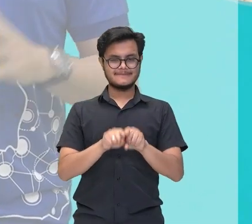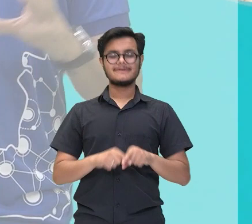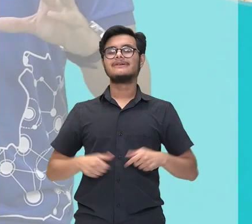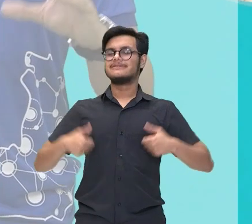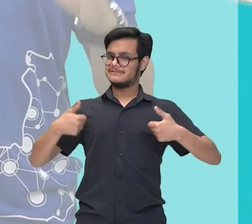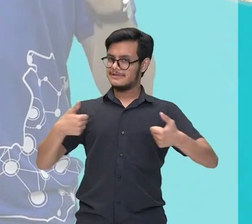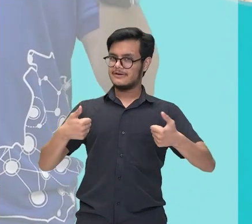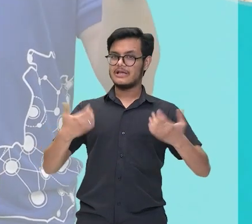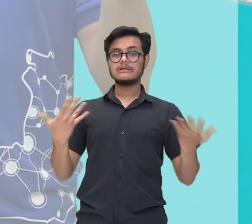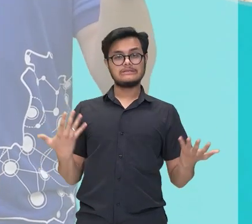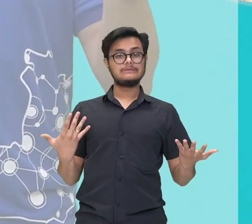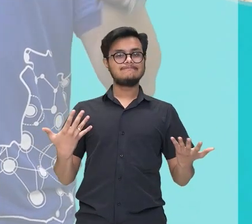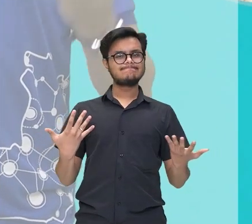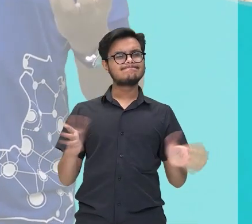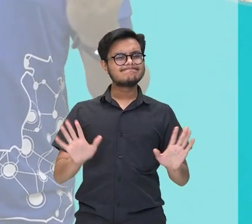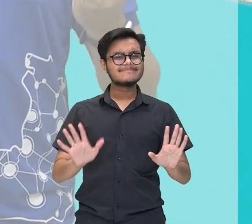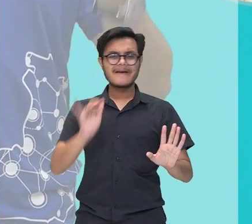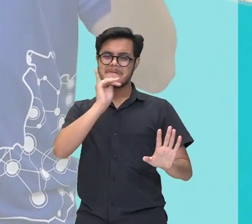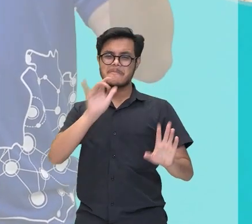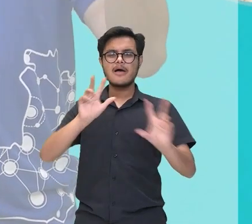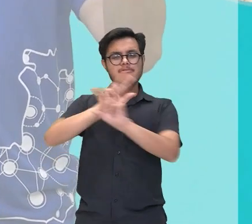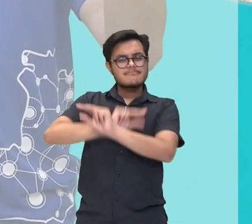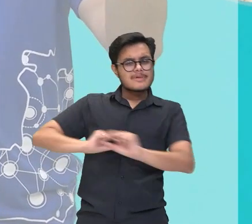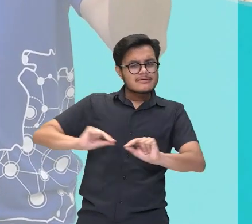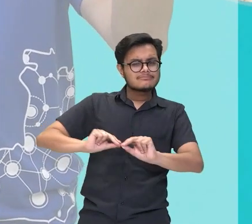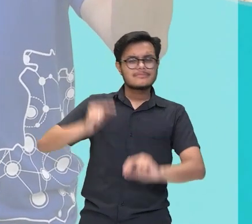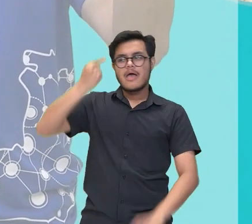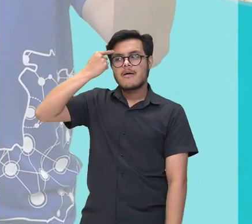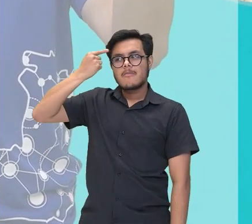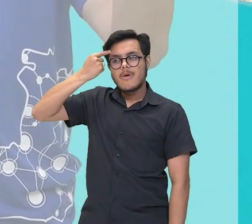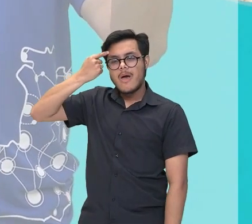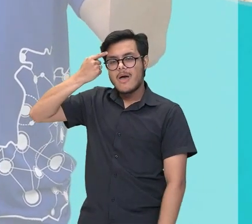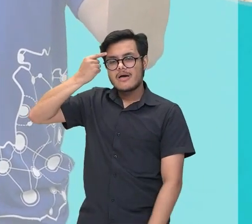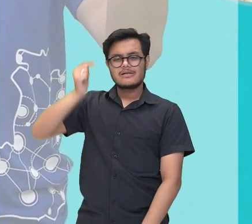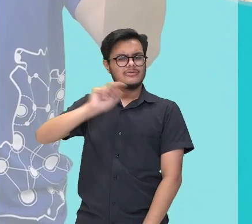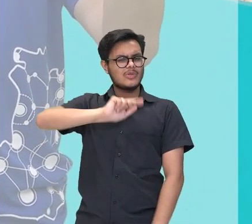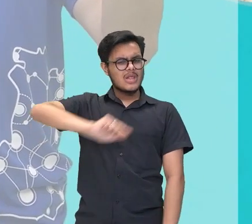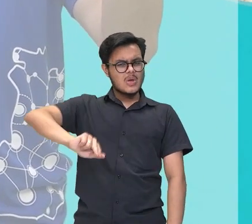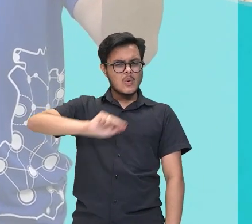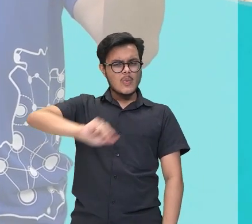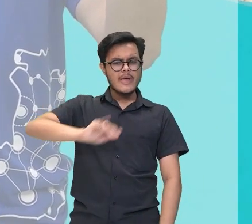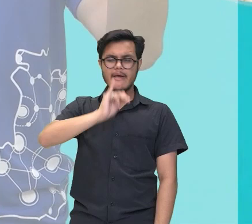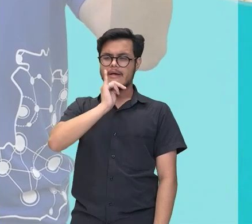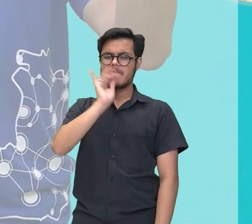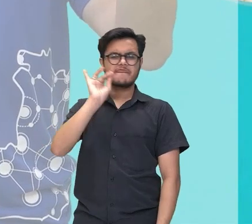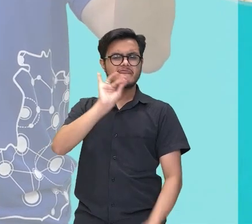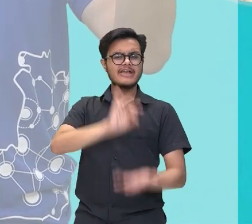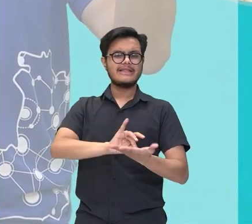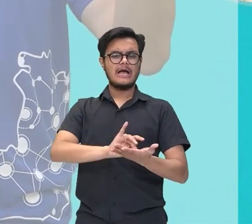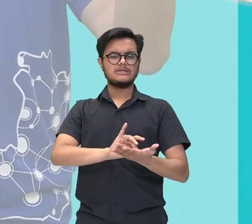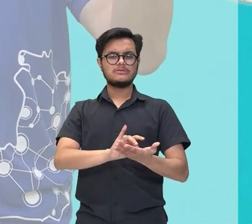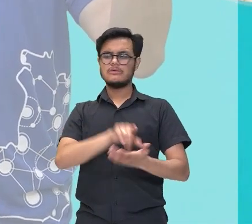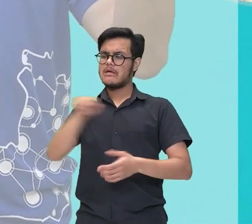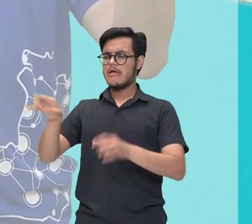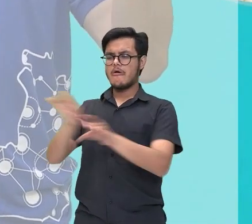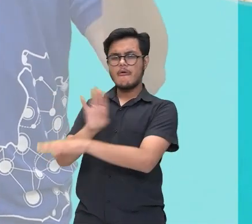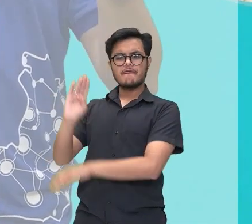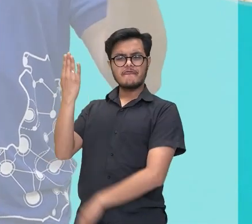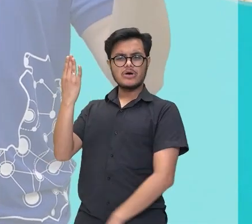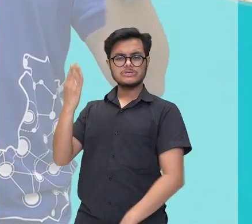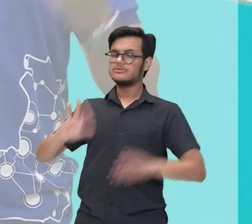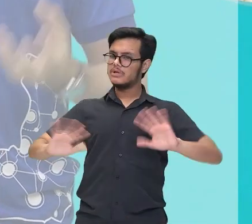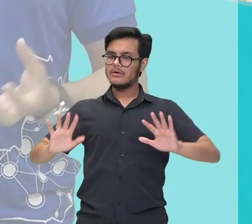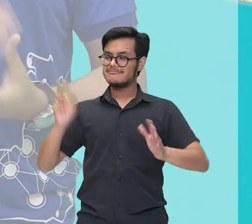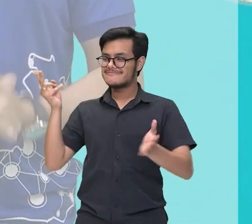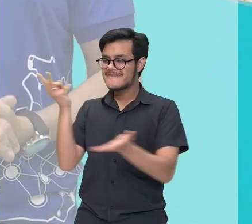ser verdadeira. Então, eu não posso trazer as ideias, as premissas, né, que sejam verdadeiras e a minha conclusão não bater